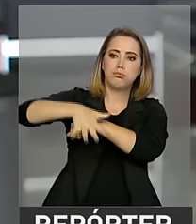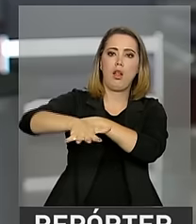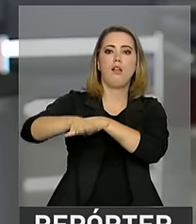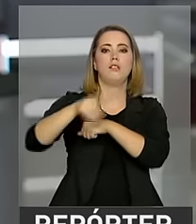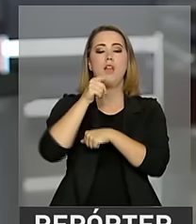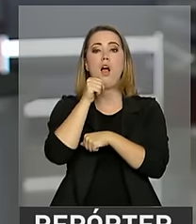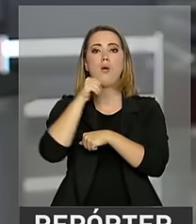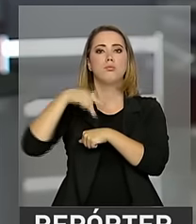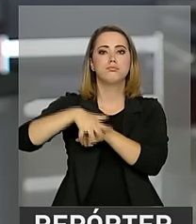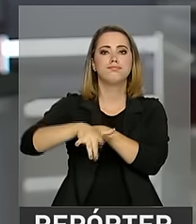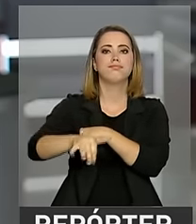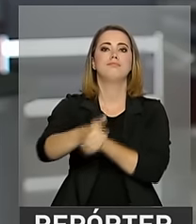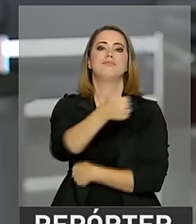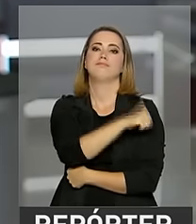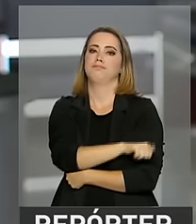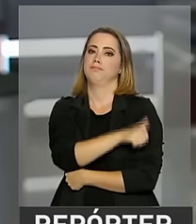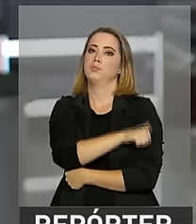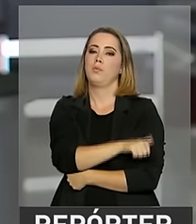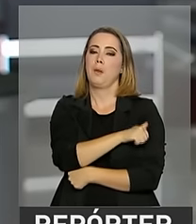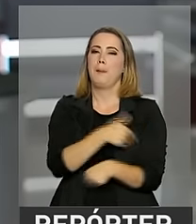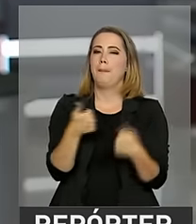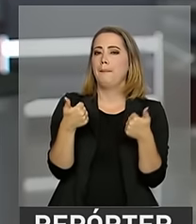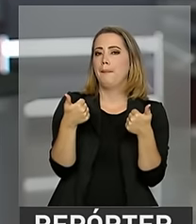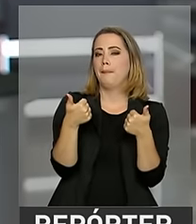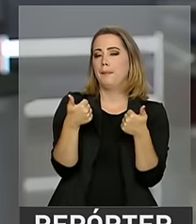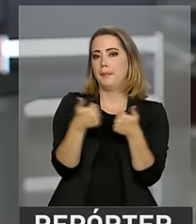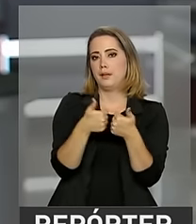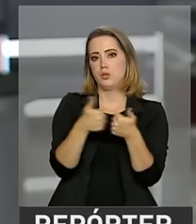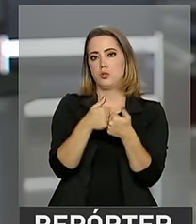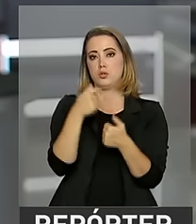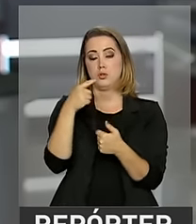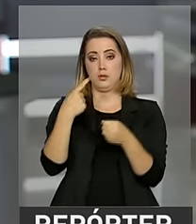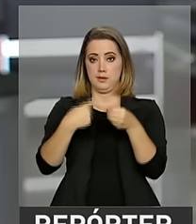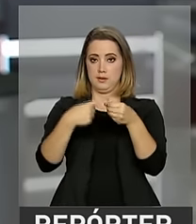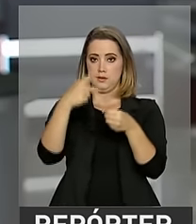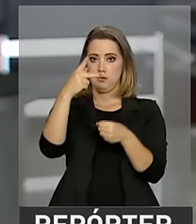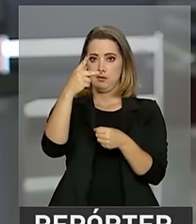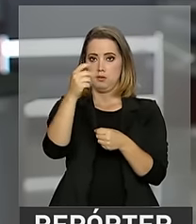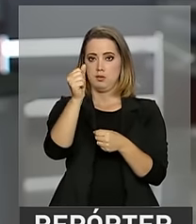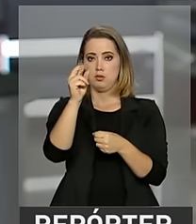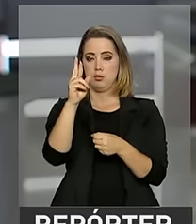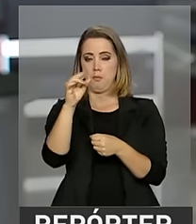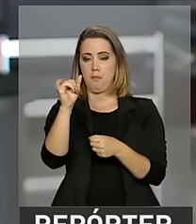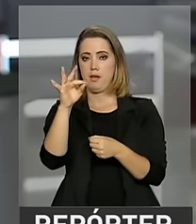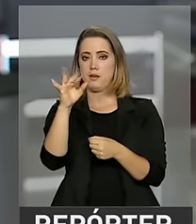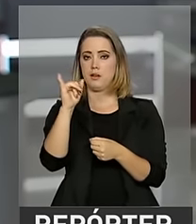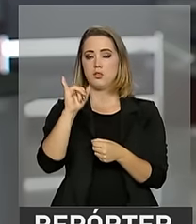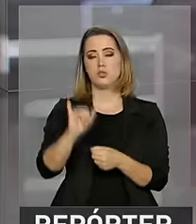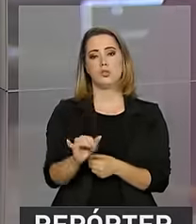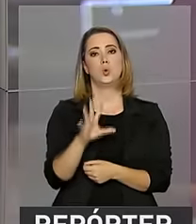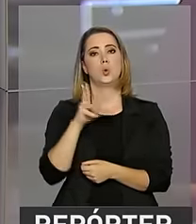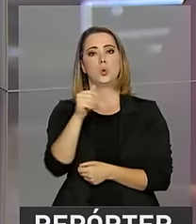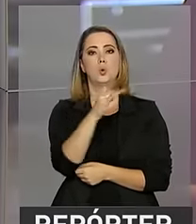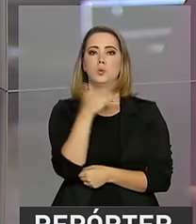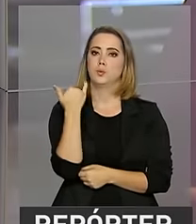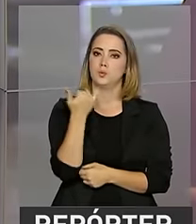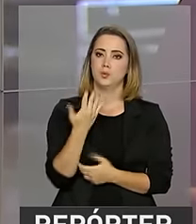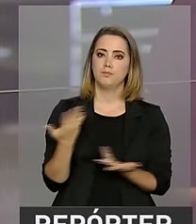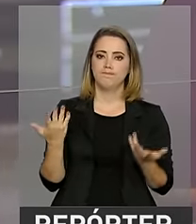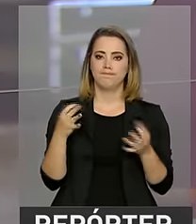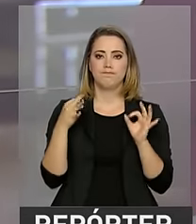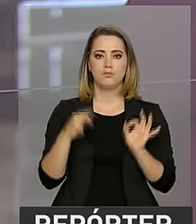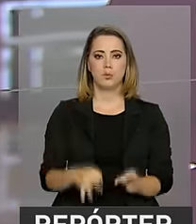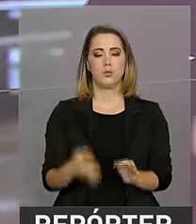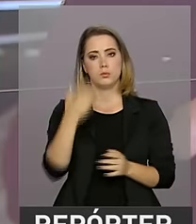da semana passada no mar próximo a Parati no Rio de Janeiro não houve Sobreviventes Roberto está certo Luana